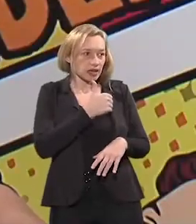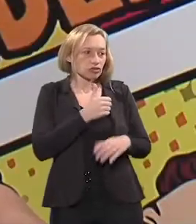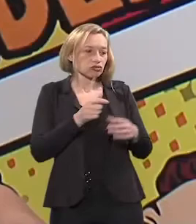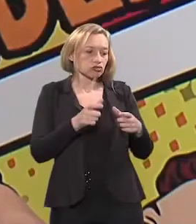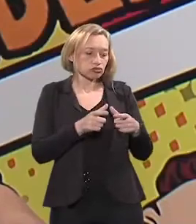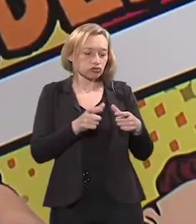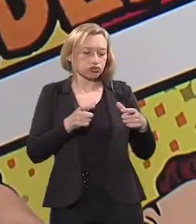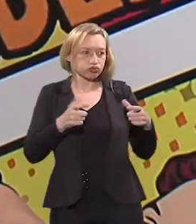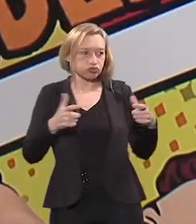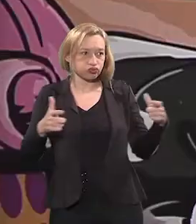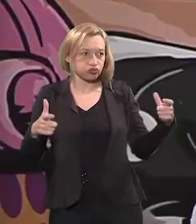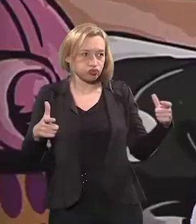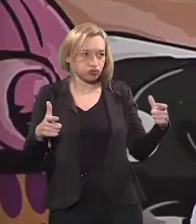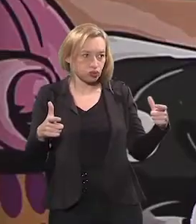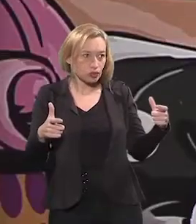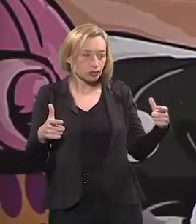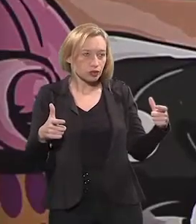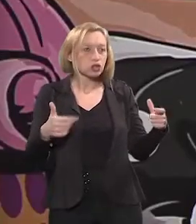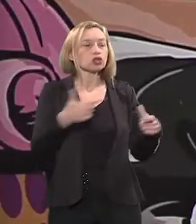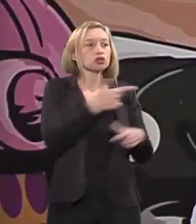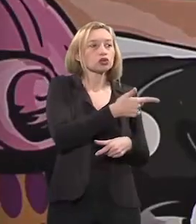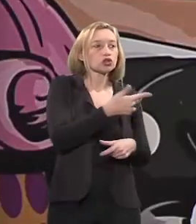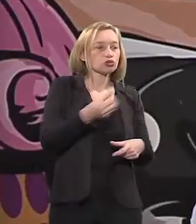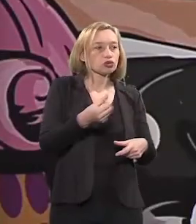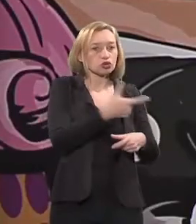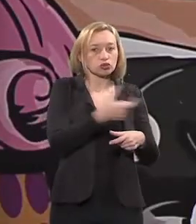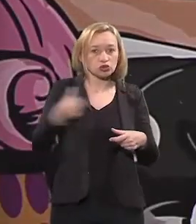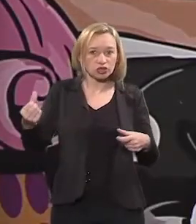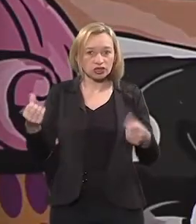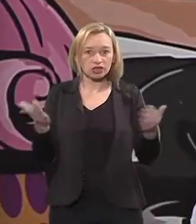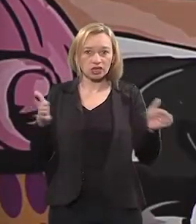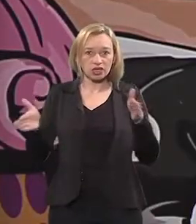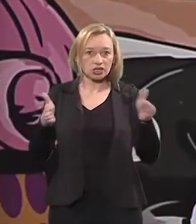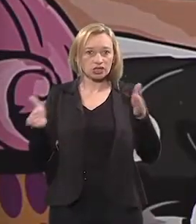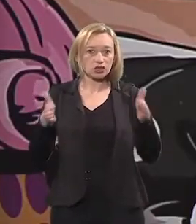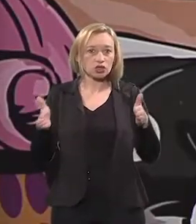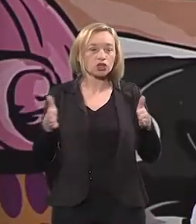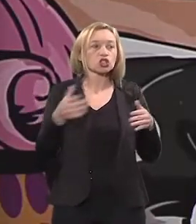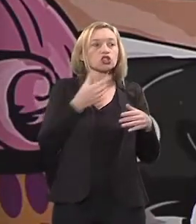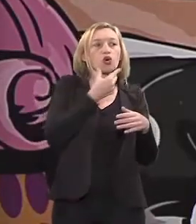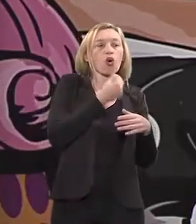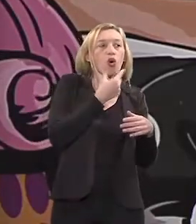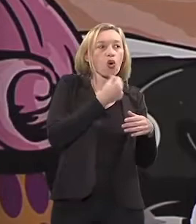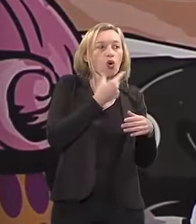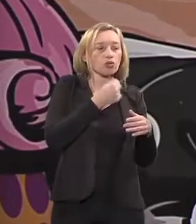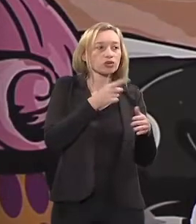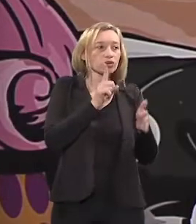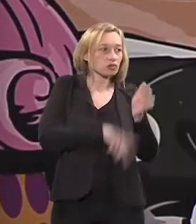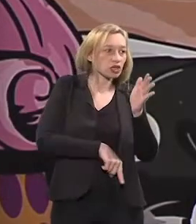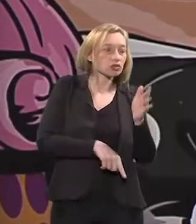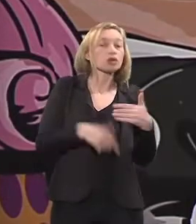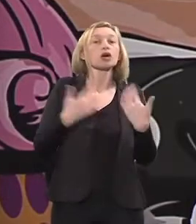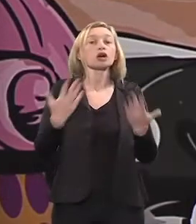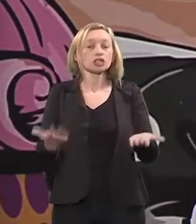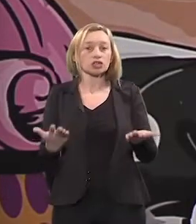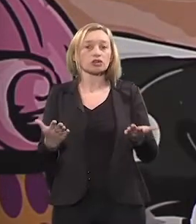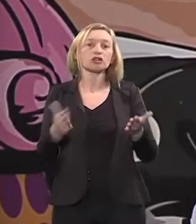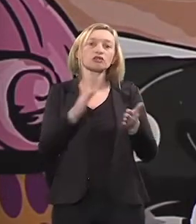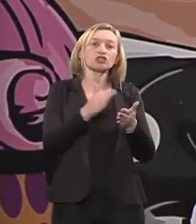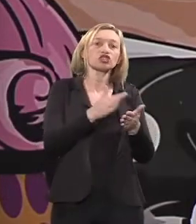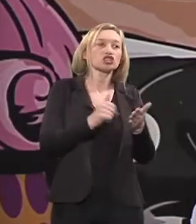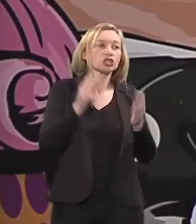do crescimento exorbitante que houve de 2000 para 2016. Em relação aos homens, são menos mulheres, e isso